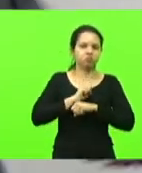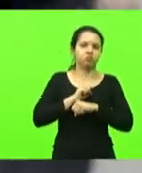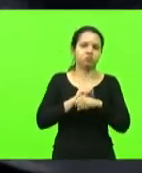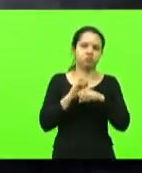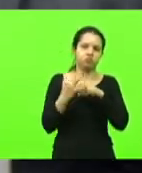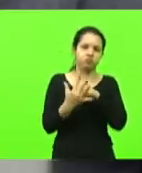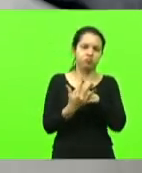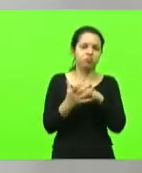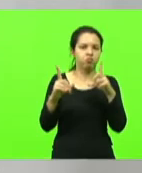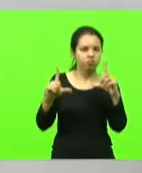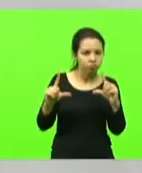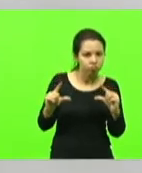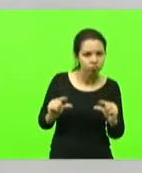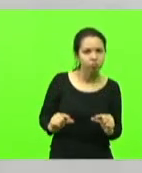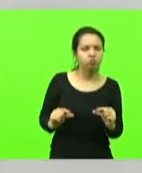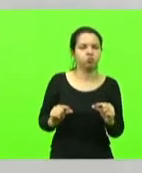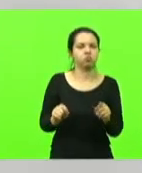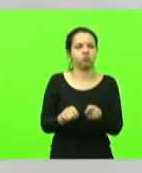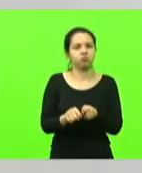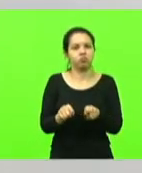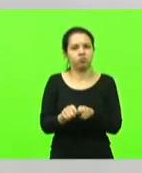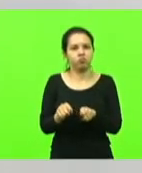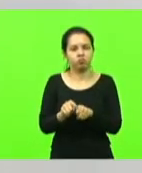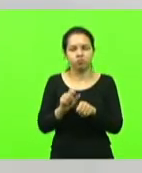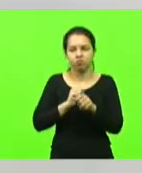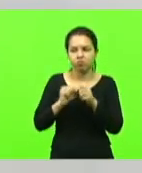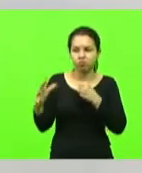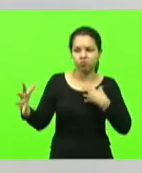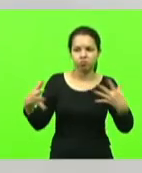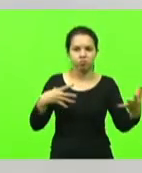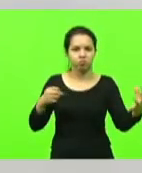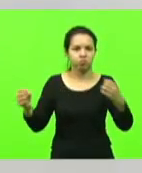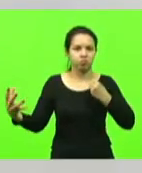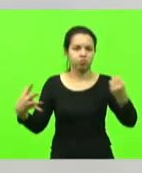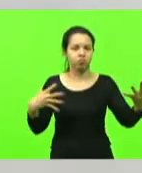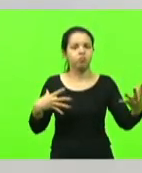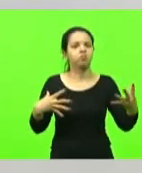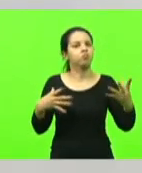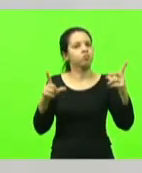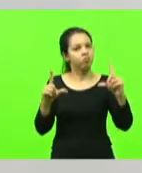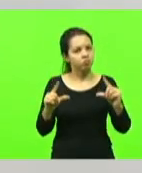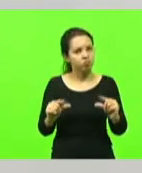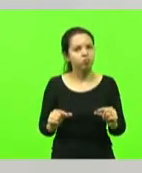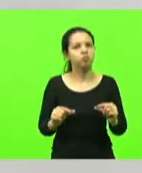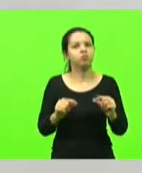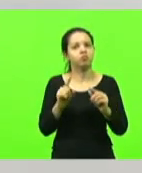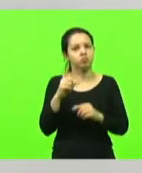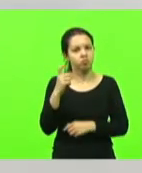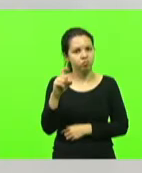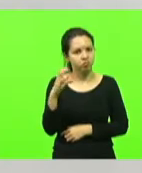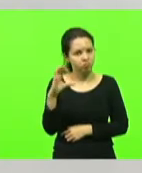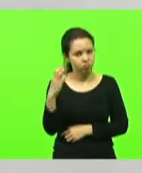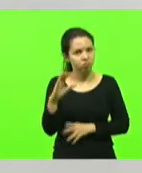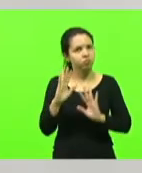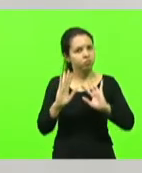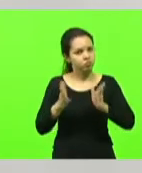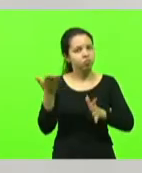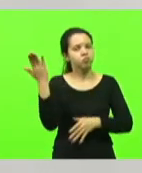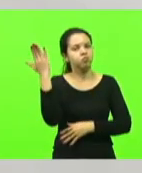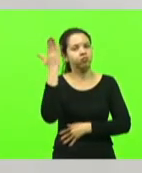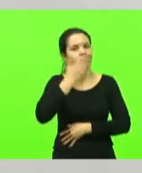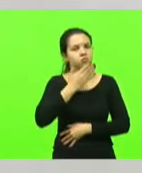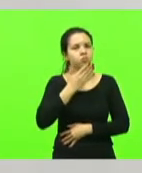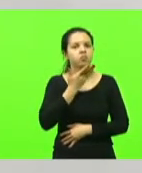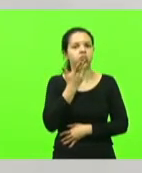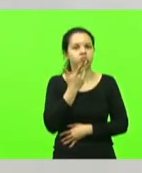e também a contaminar outras pessoas. Não importa que a ciência já tenha comprovado que, afinal de contas, as